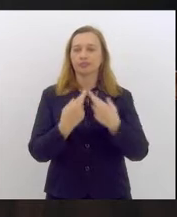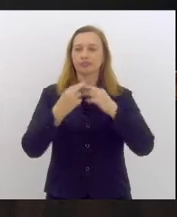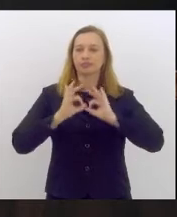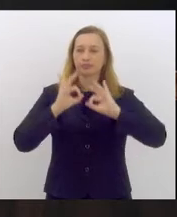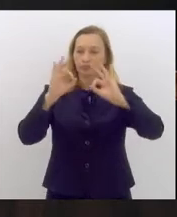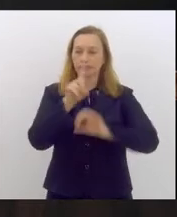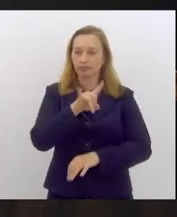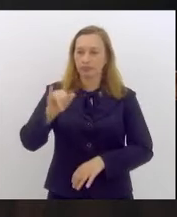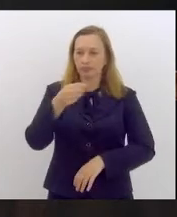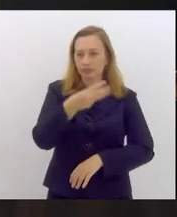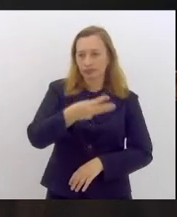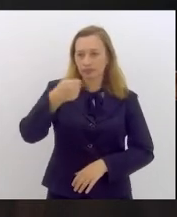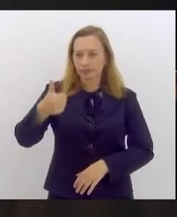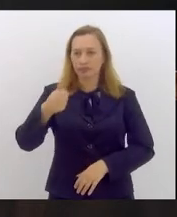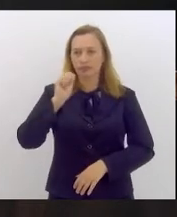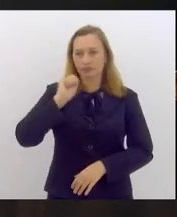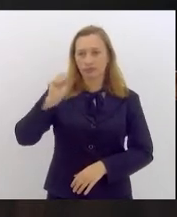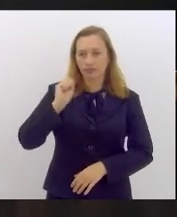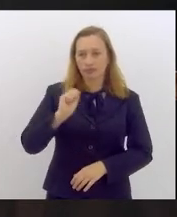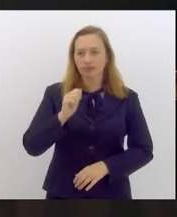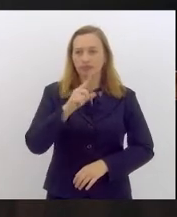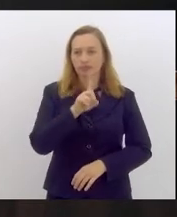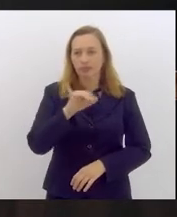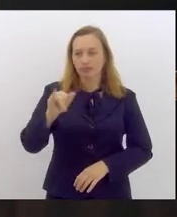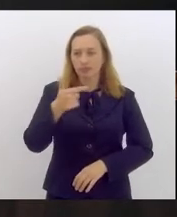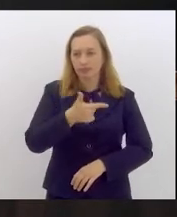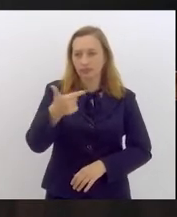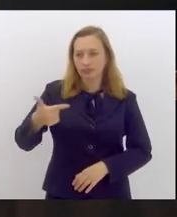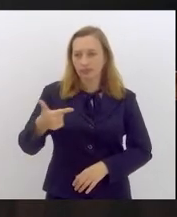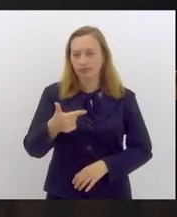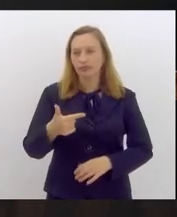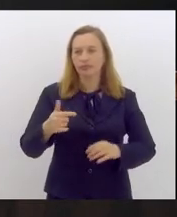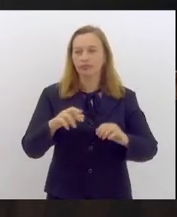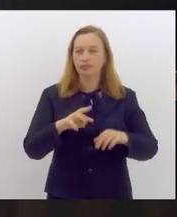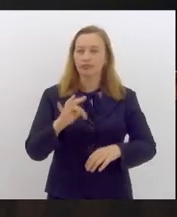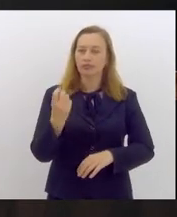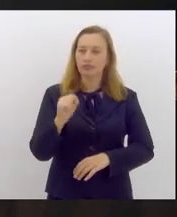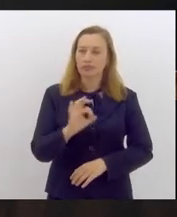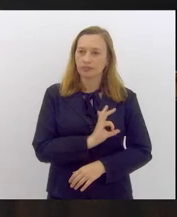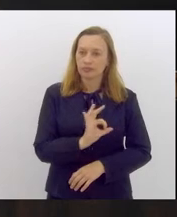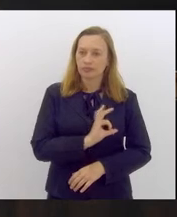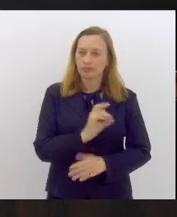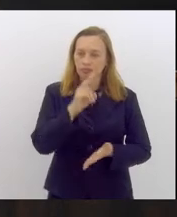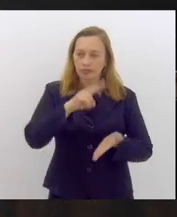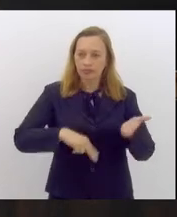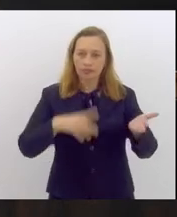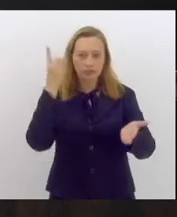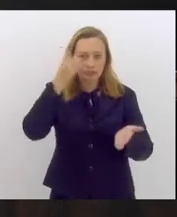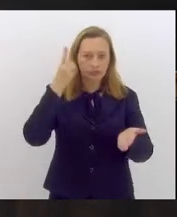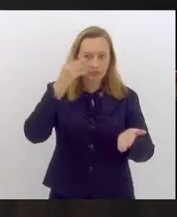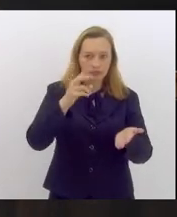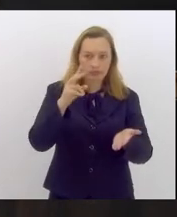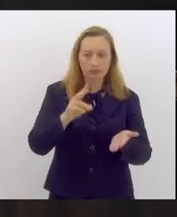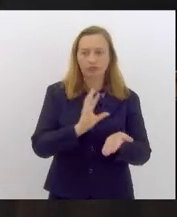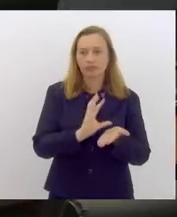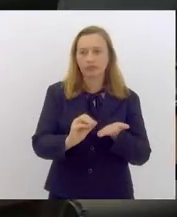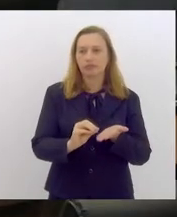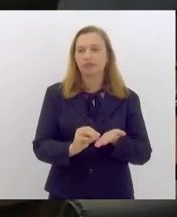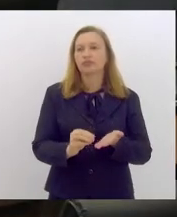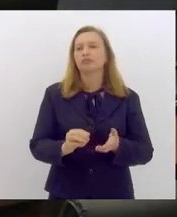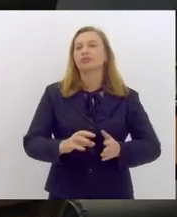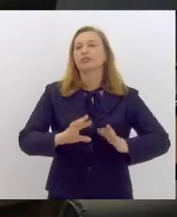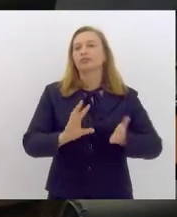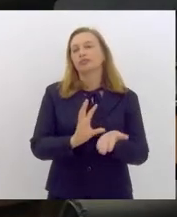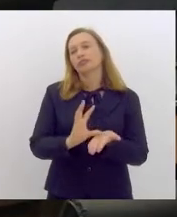extraordinária do dia 31 de agosto de 22. Convido a deputada Marta Rocha para fazer leitura da ata da sessão anterior. A